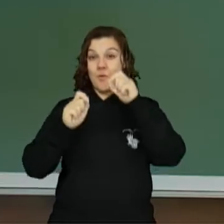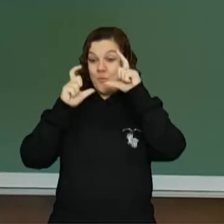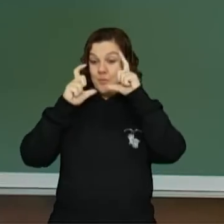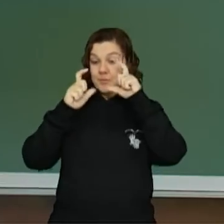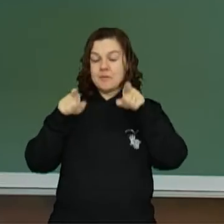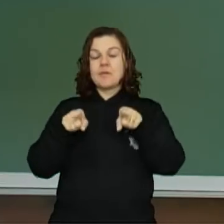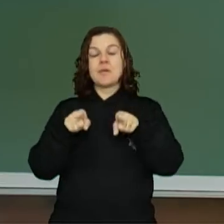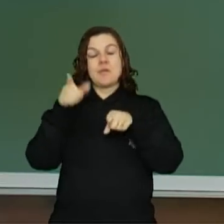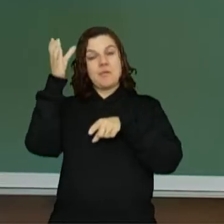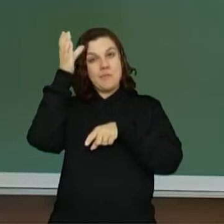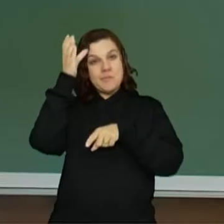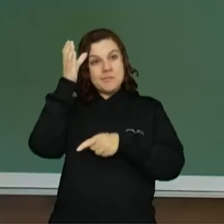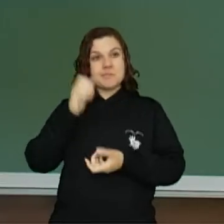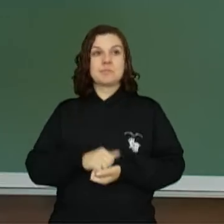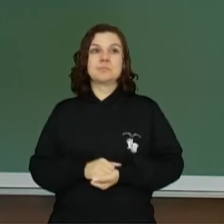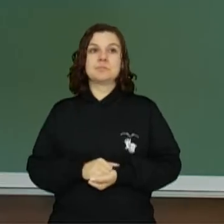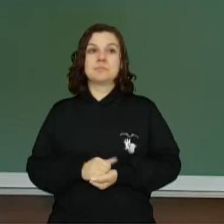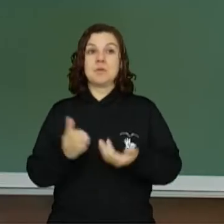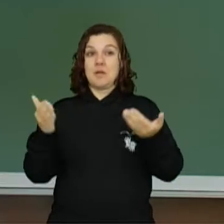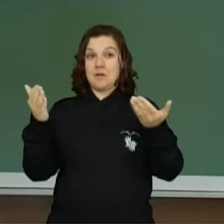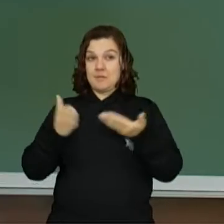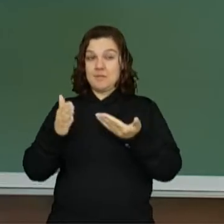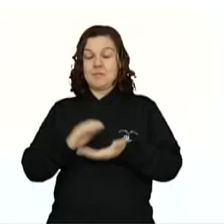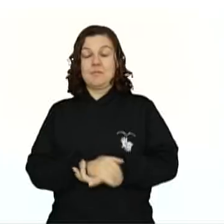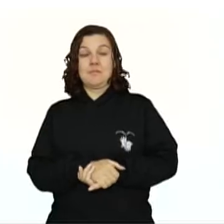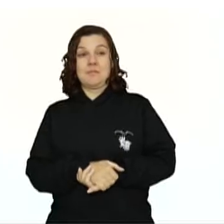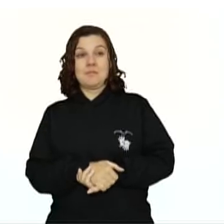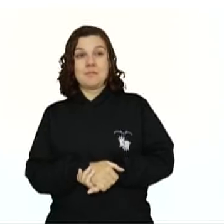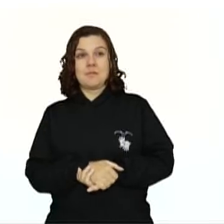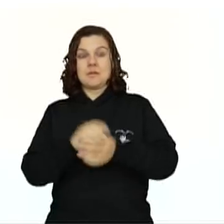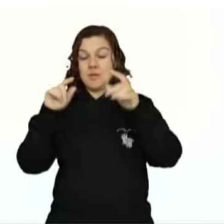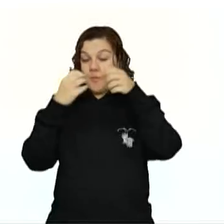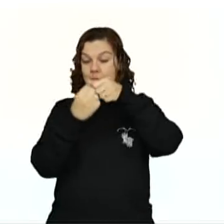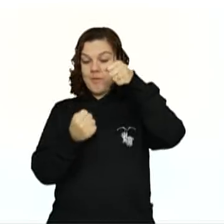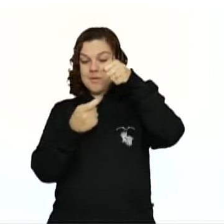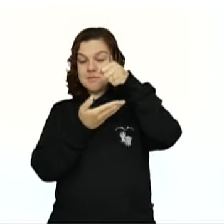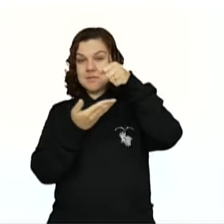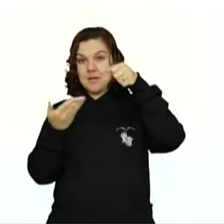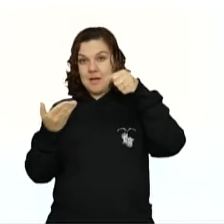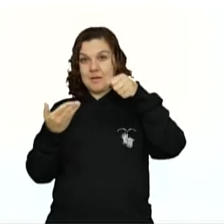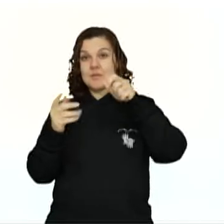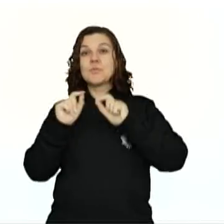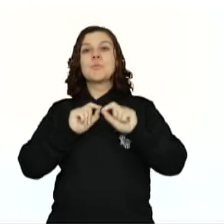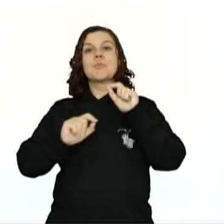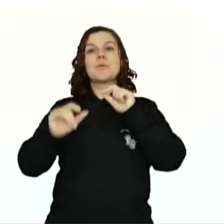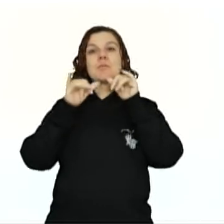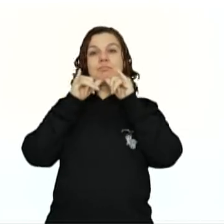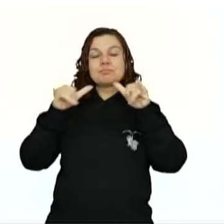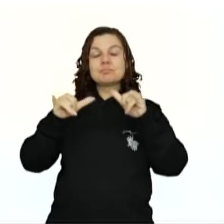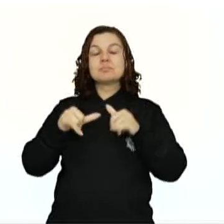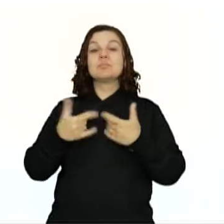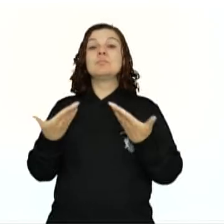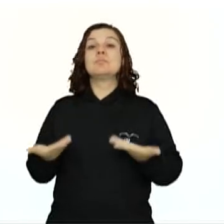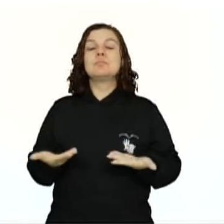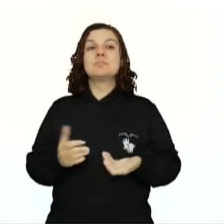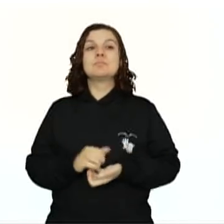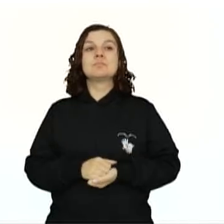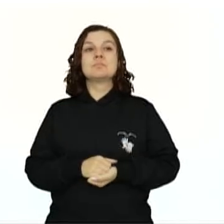e conscientes. Vamos lá? Esse cartaz de campanha nos faz um alerta. Qual